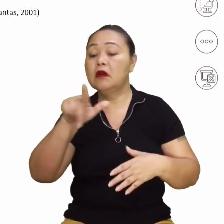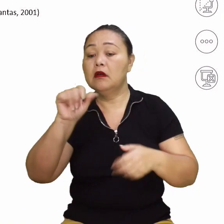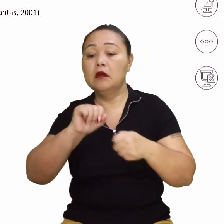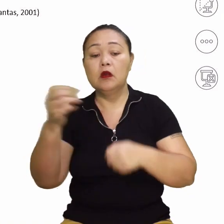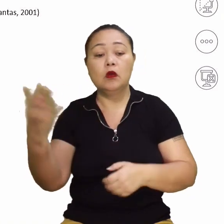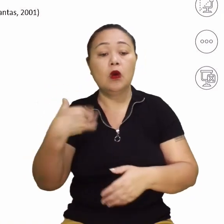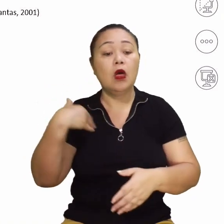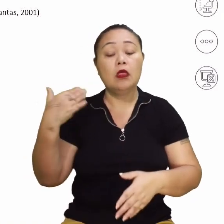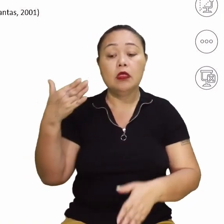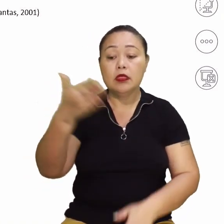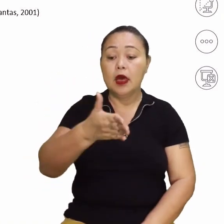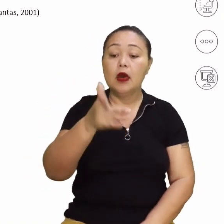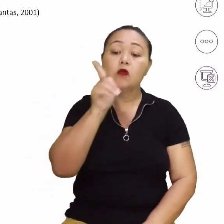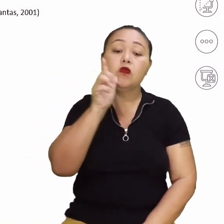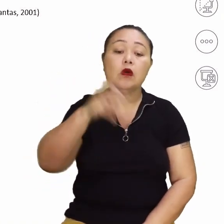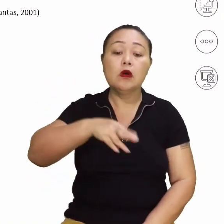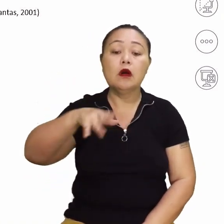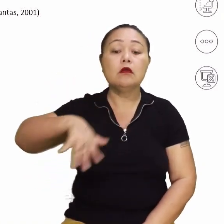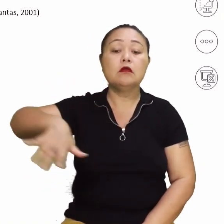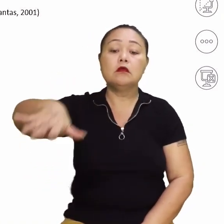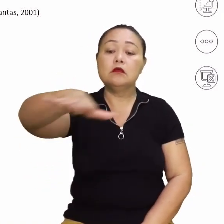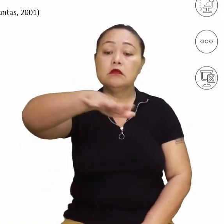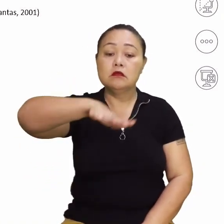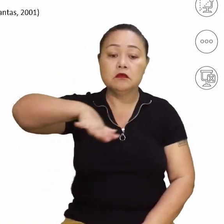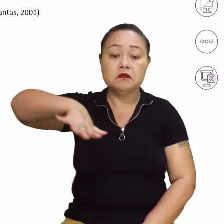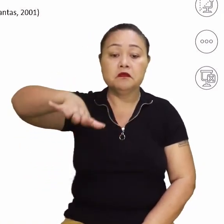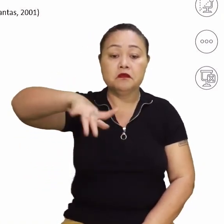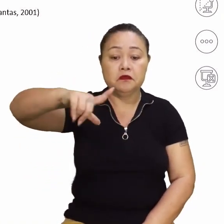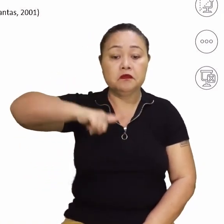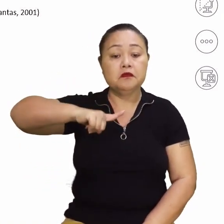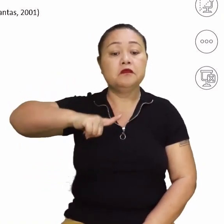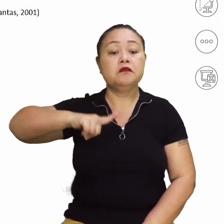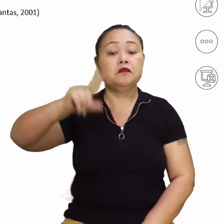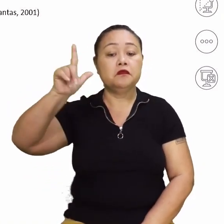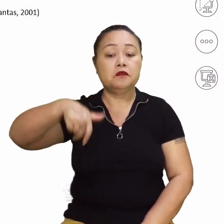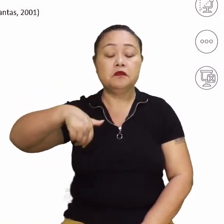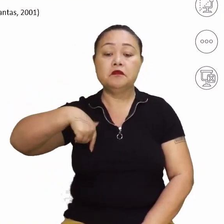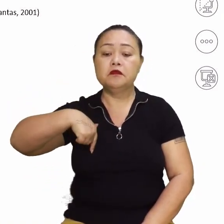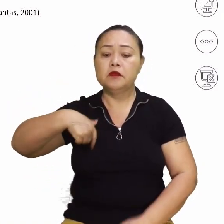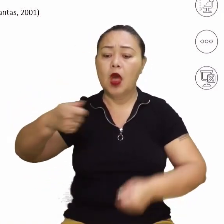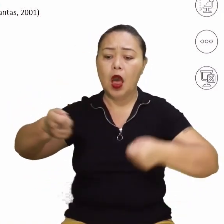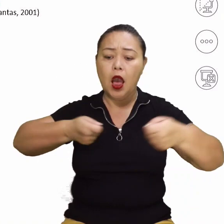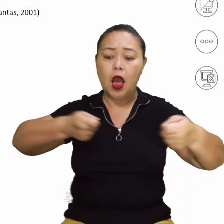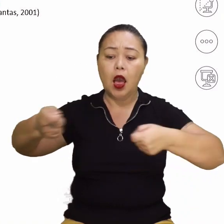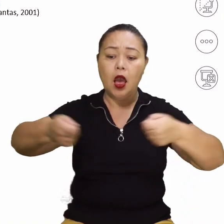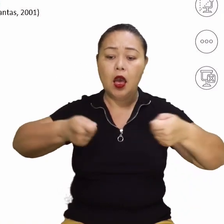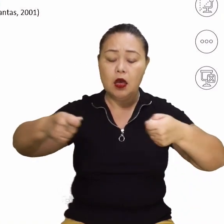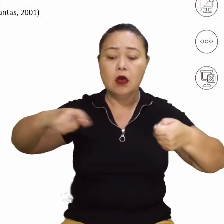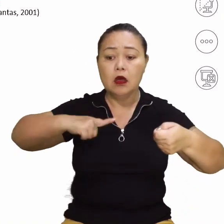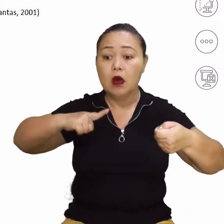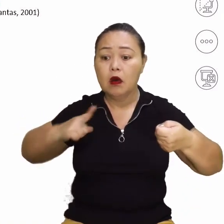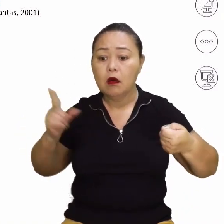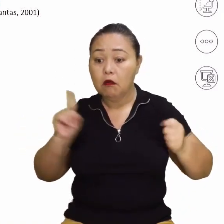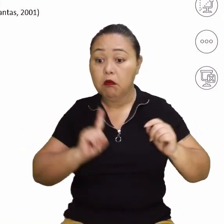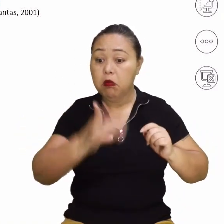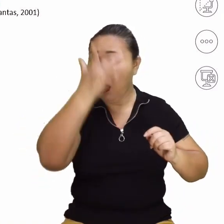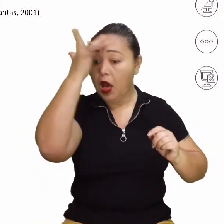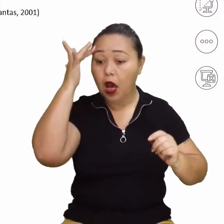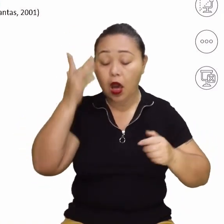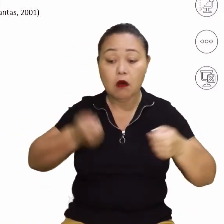próprios índios a área dos caripunas foi ocupado por garimpeiros da região